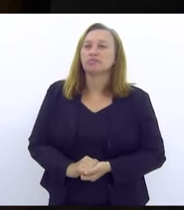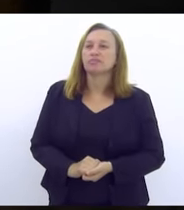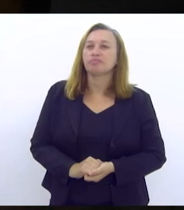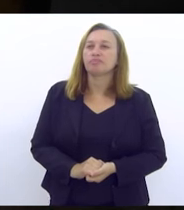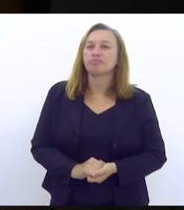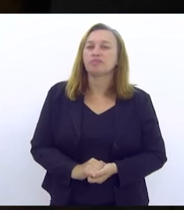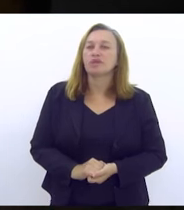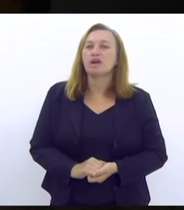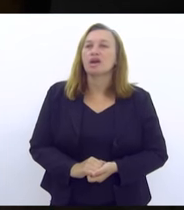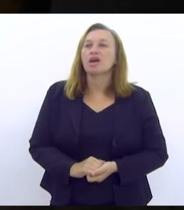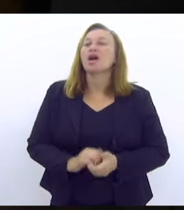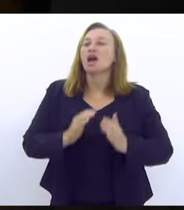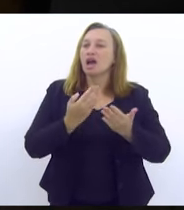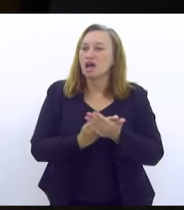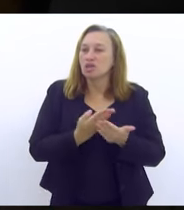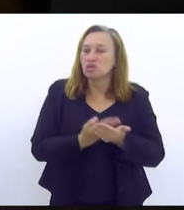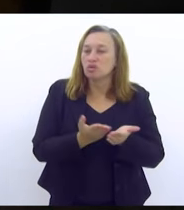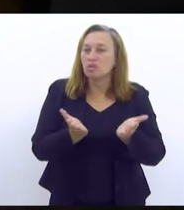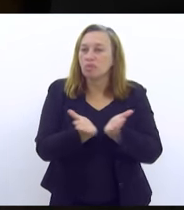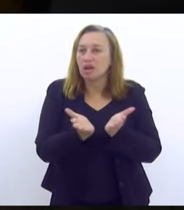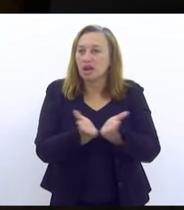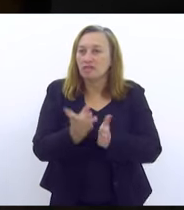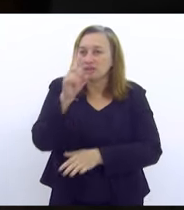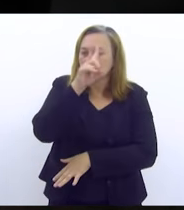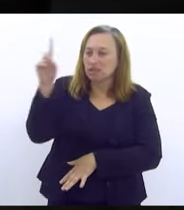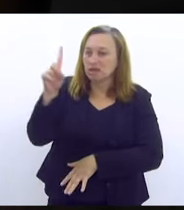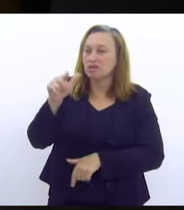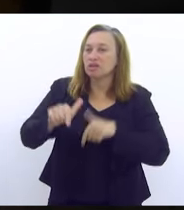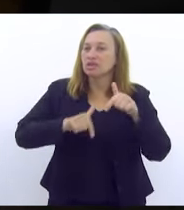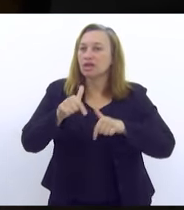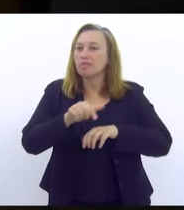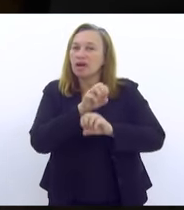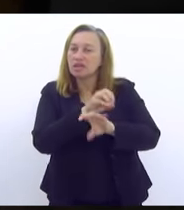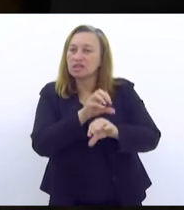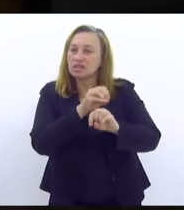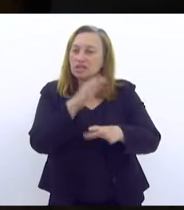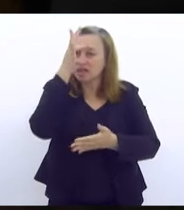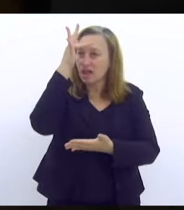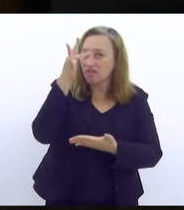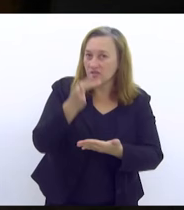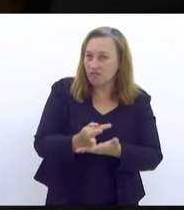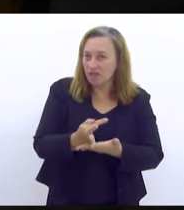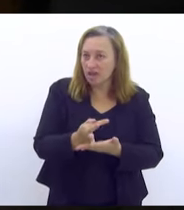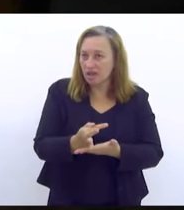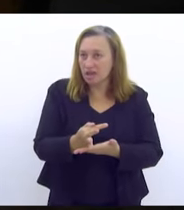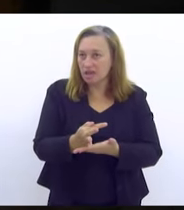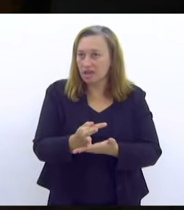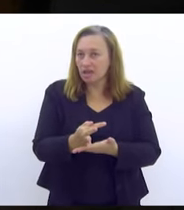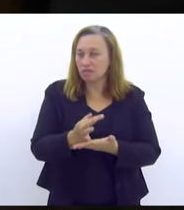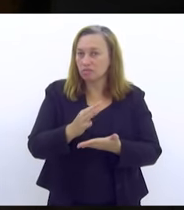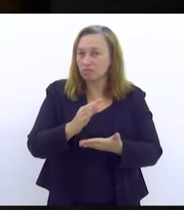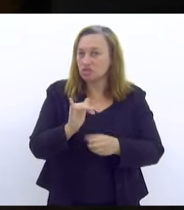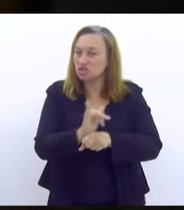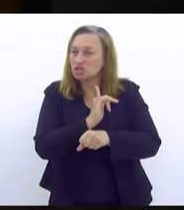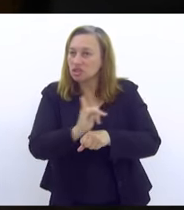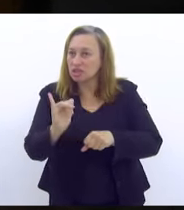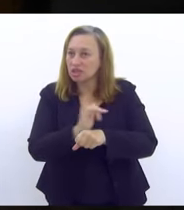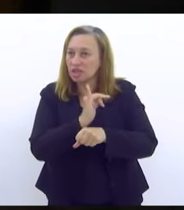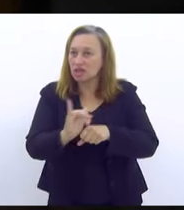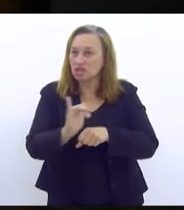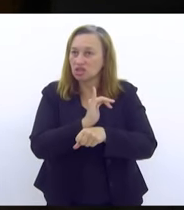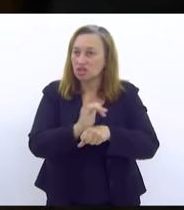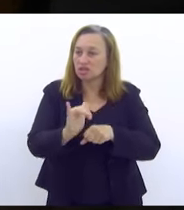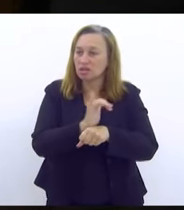A EBI, Escola Bíblica Infantil, trabalha ensinando a fé inteligente de uma maneira específica para a linguagem